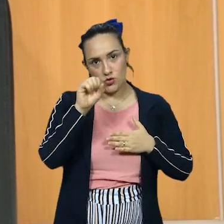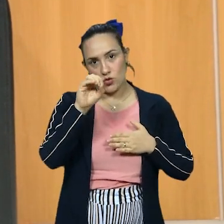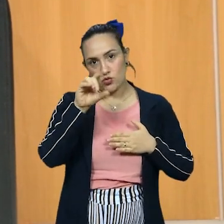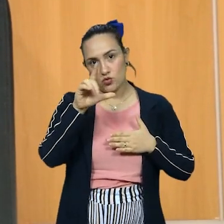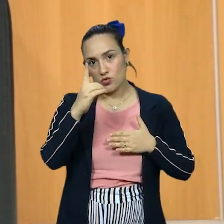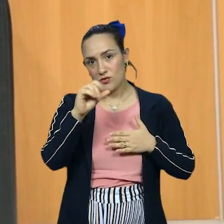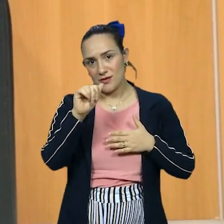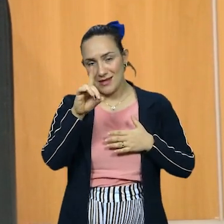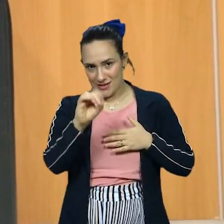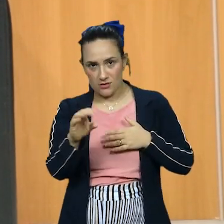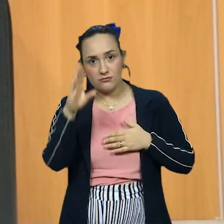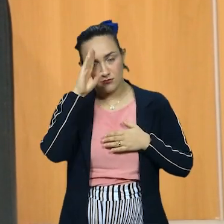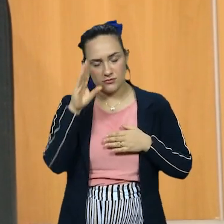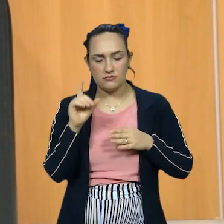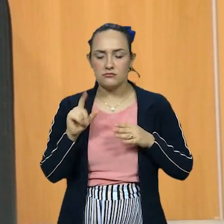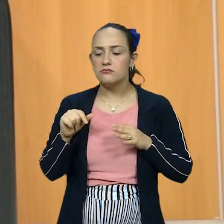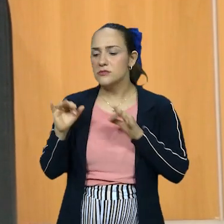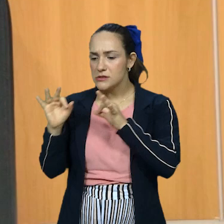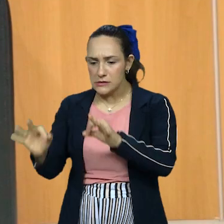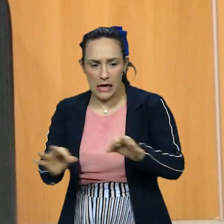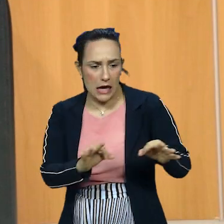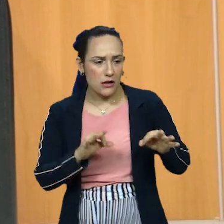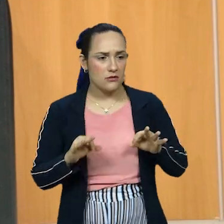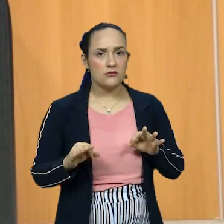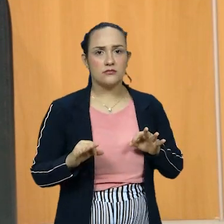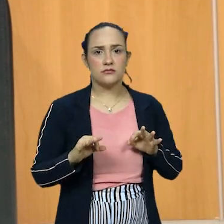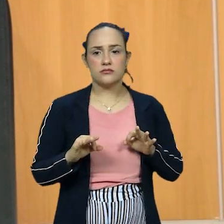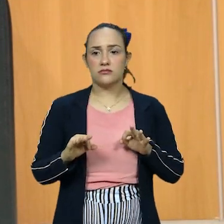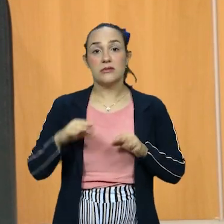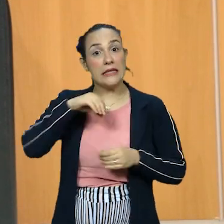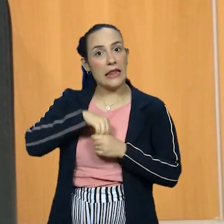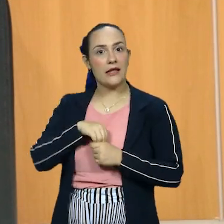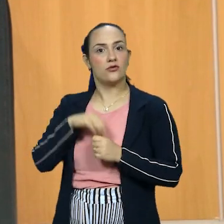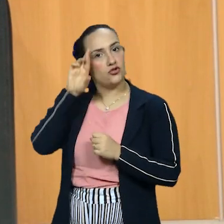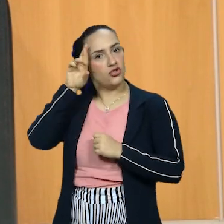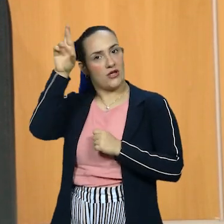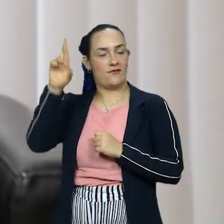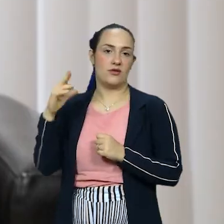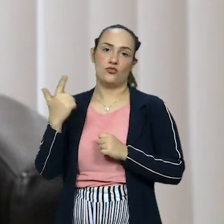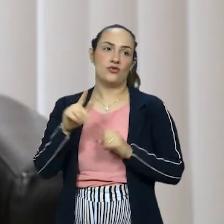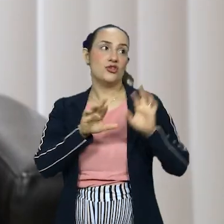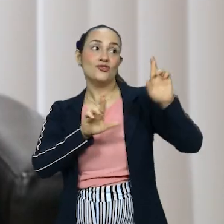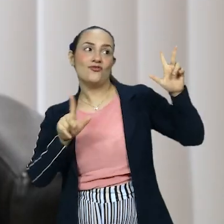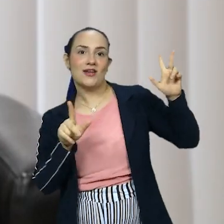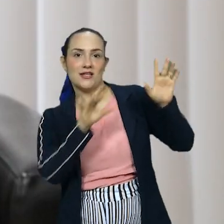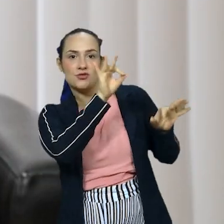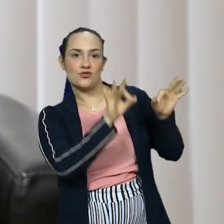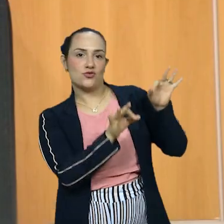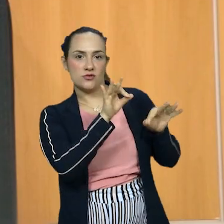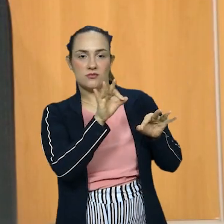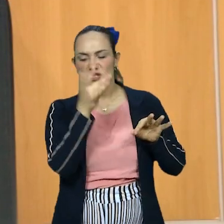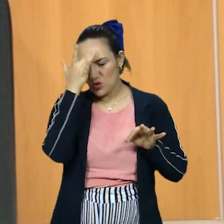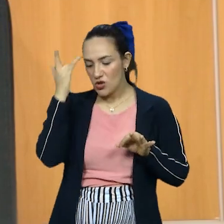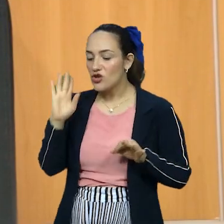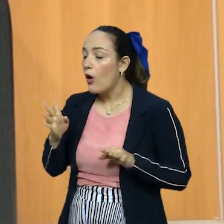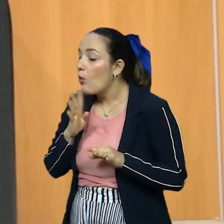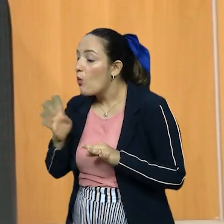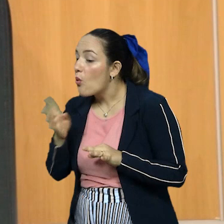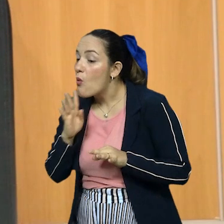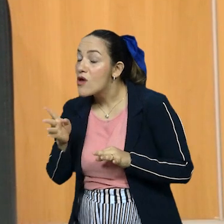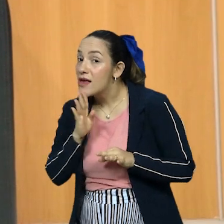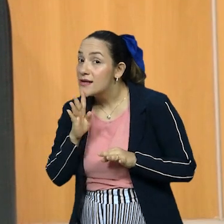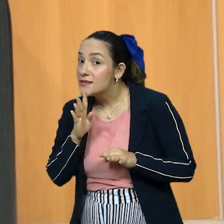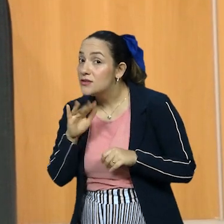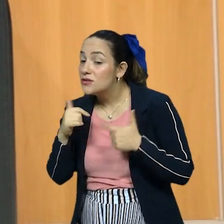militares, todos, de uma maneira que fosse julgado pelos seus pares, por aqueles que conheciam